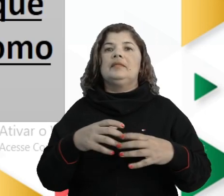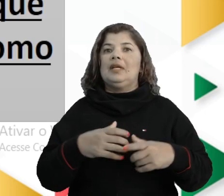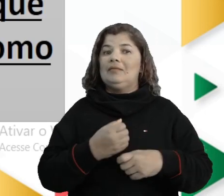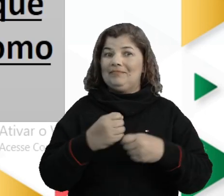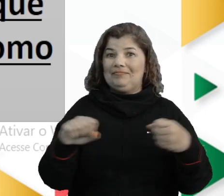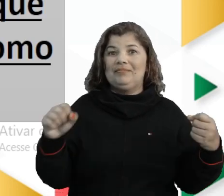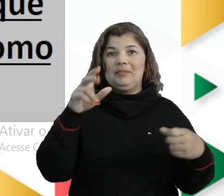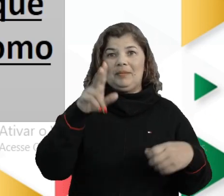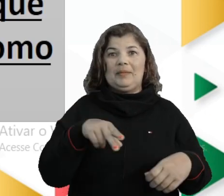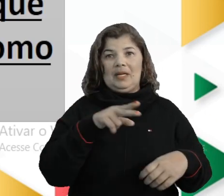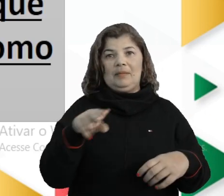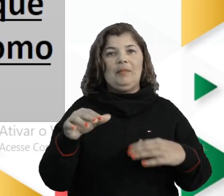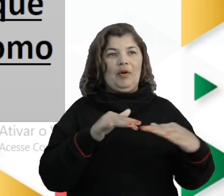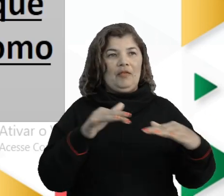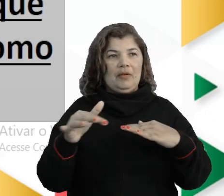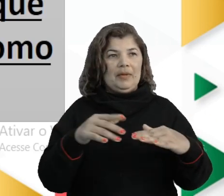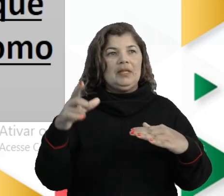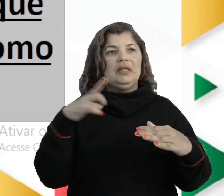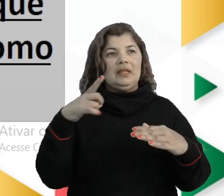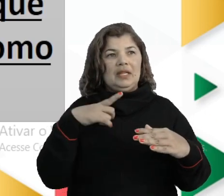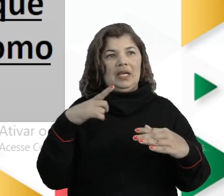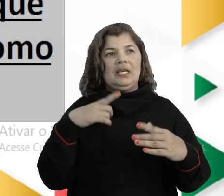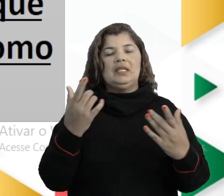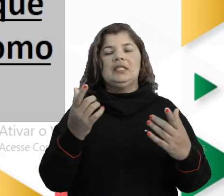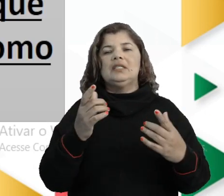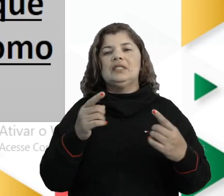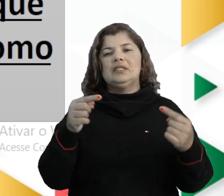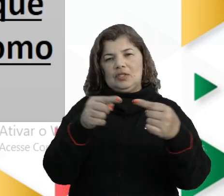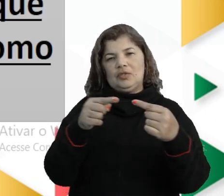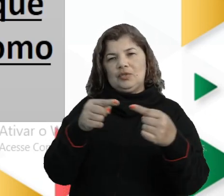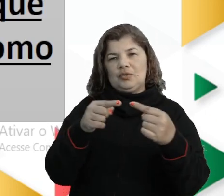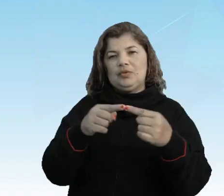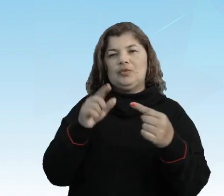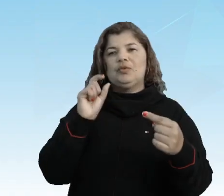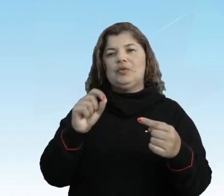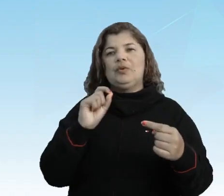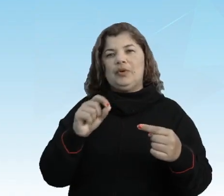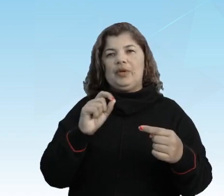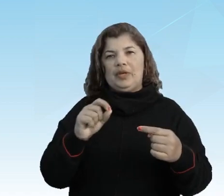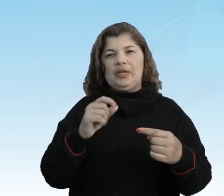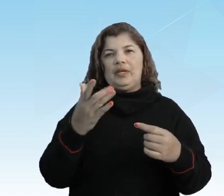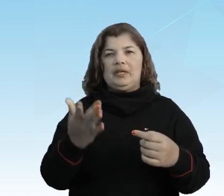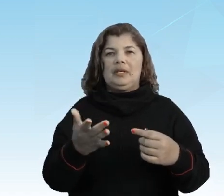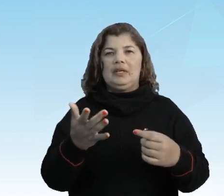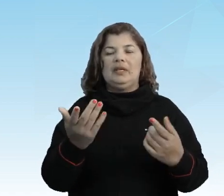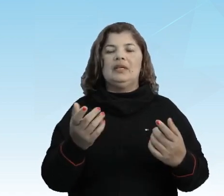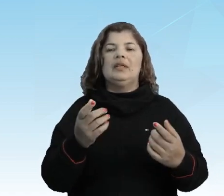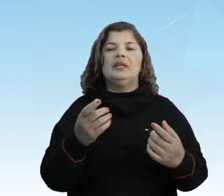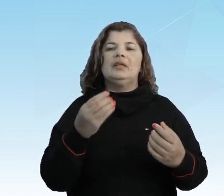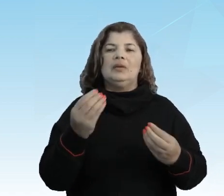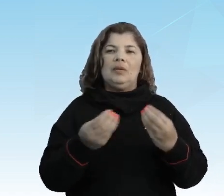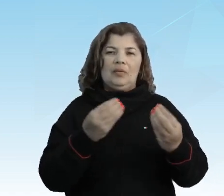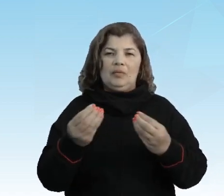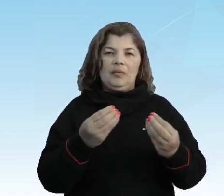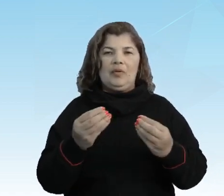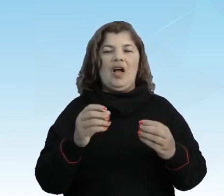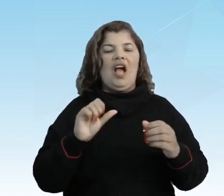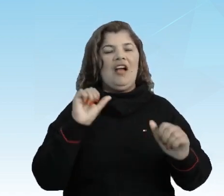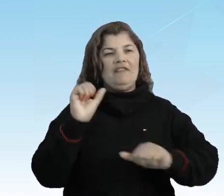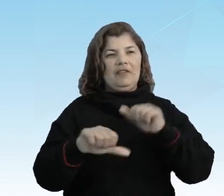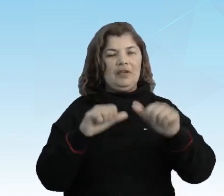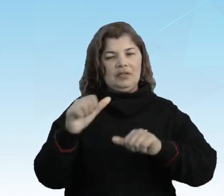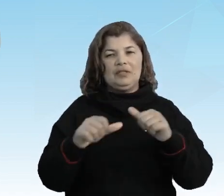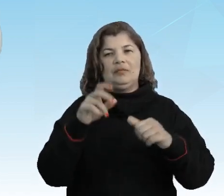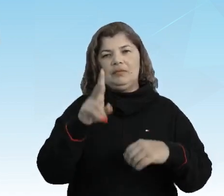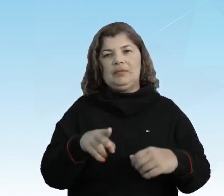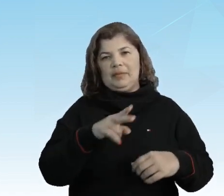ao movimento é justamente, faz jus àquela menção que o senhor falou, que é justamente a essa questão de ser o quê? Uma revolução